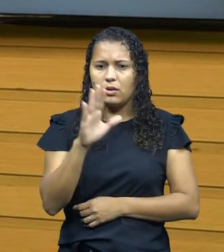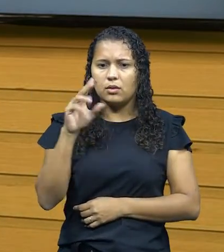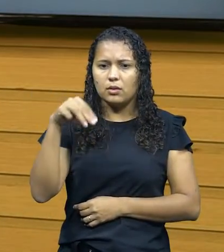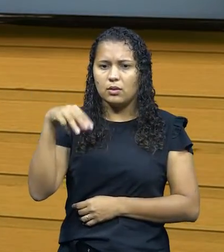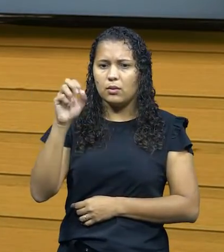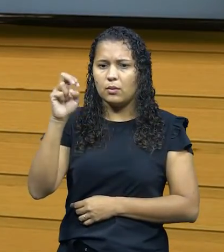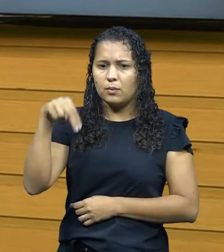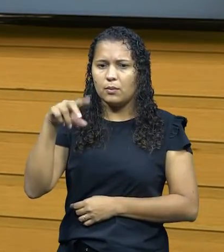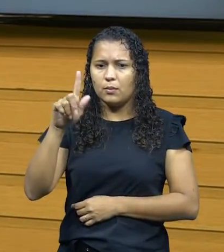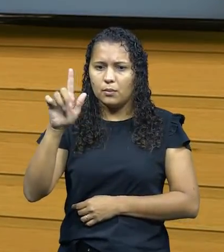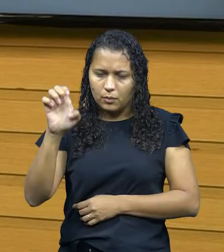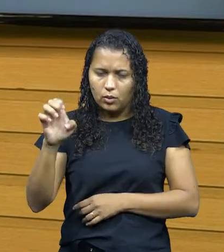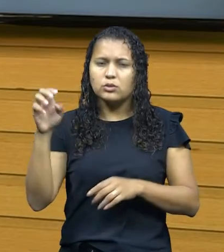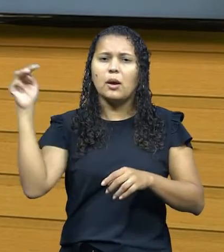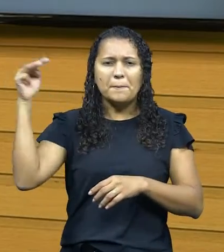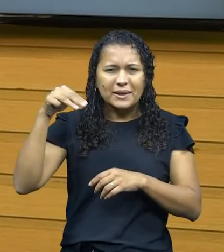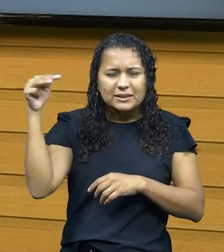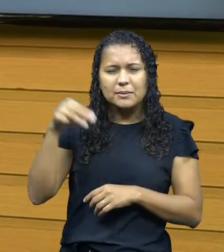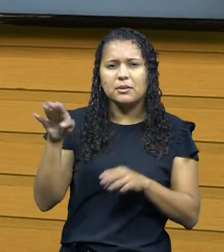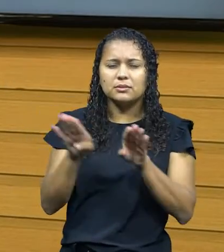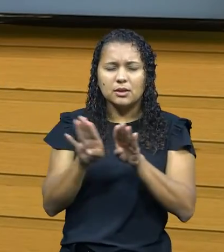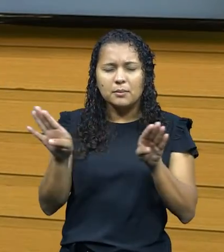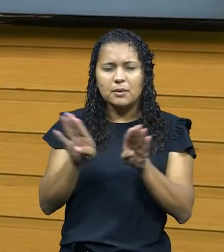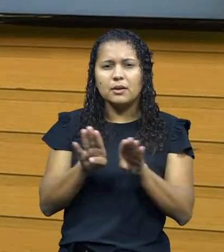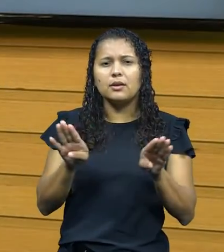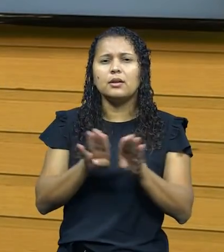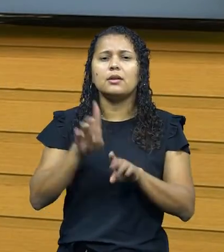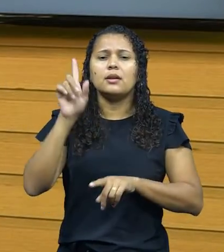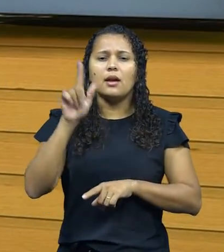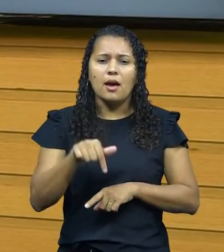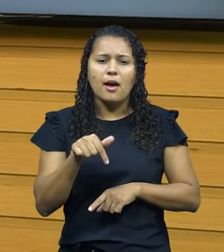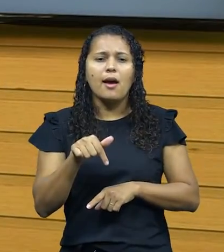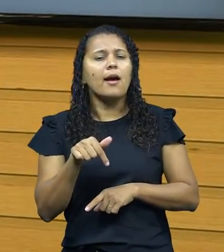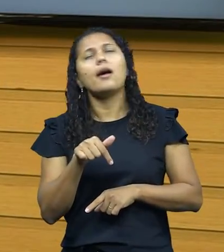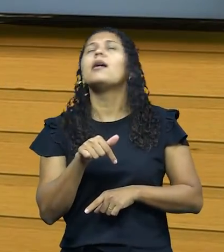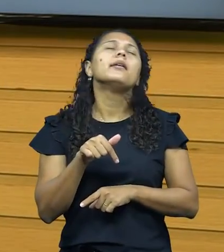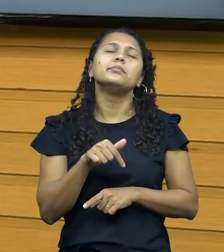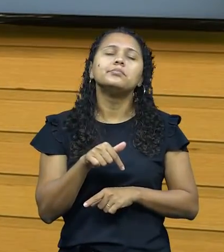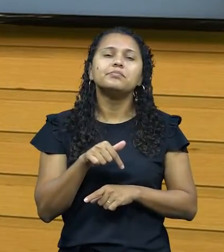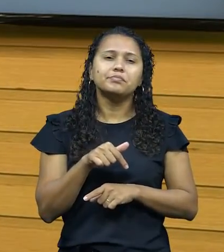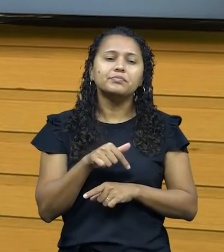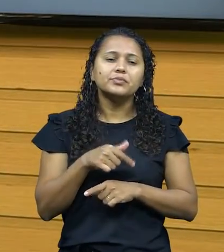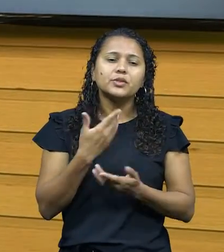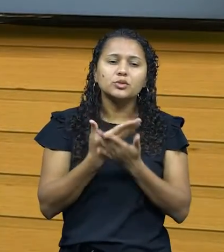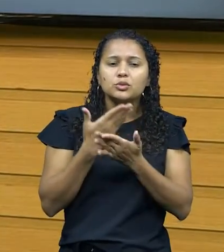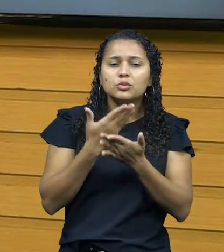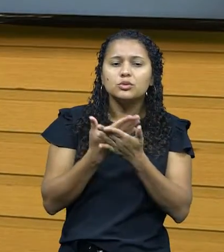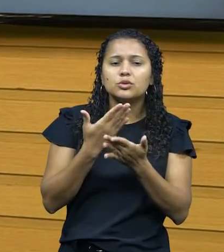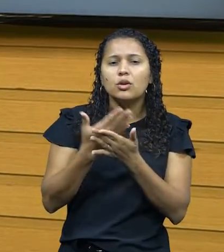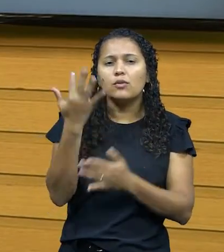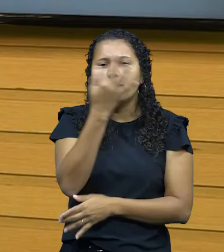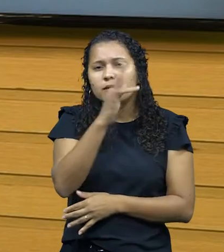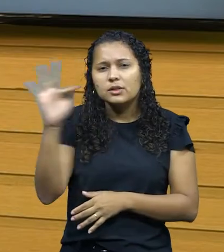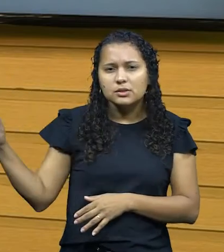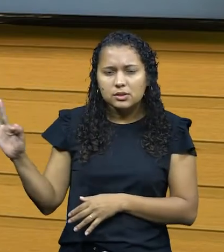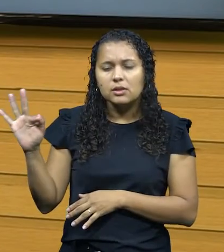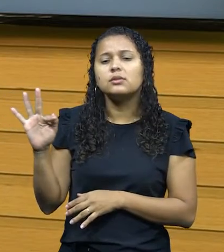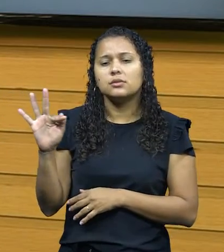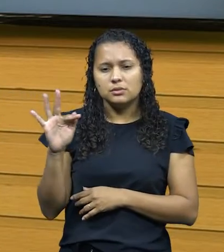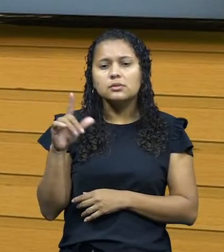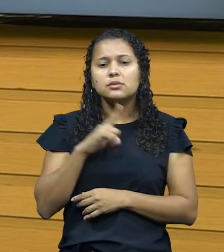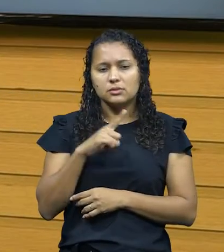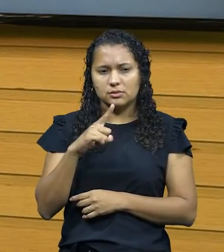né, e matemático, né? Ele conseguiu definir as projeções geométricas,